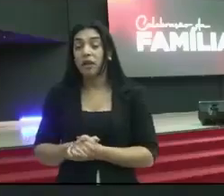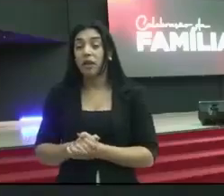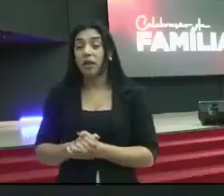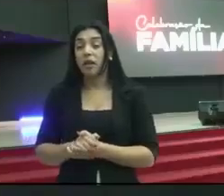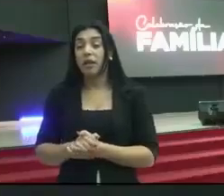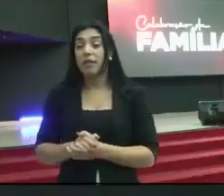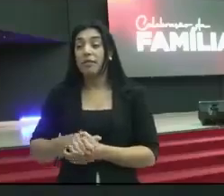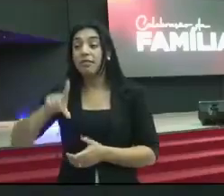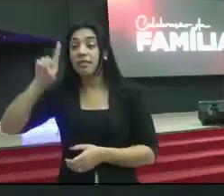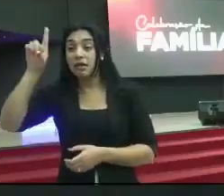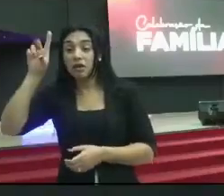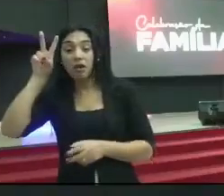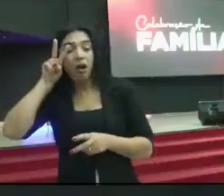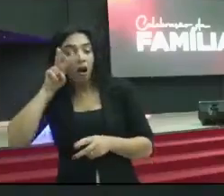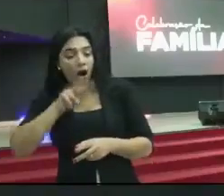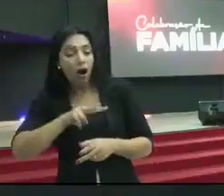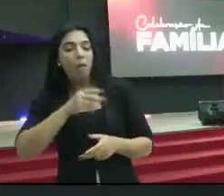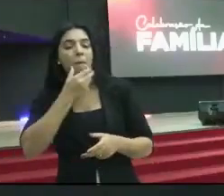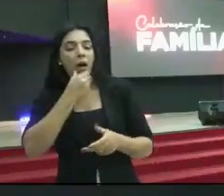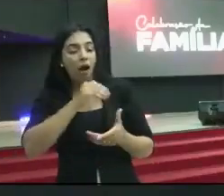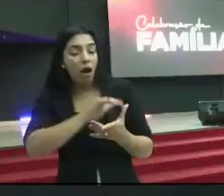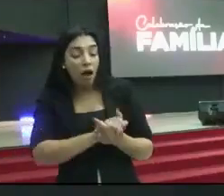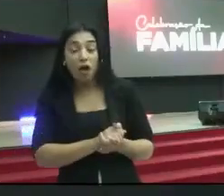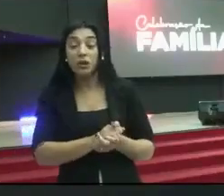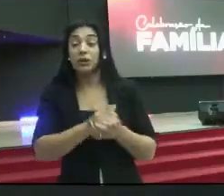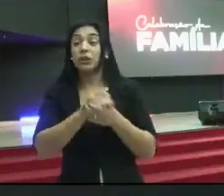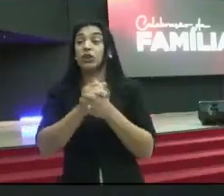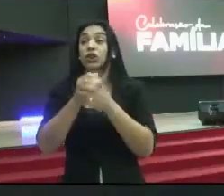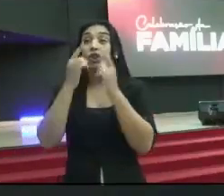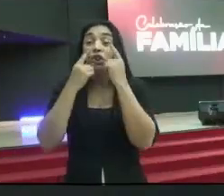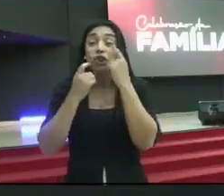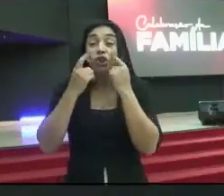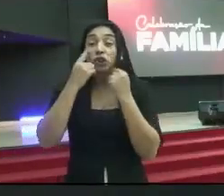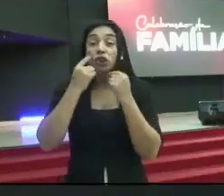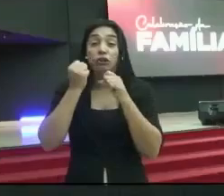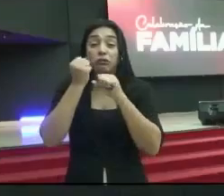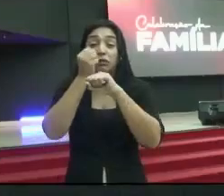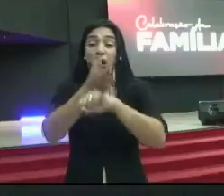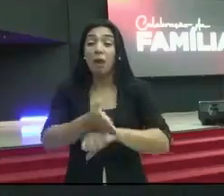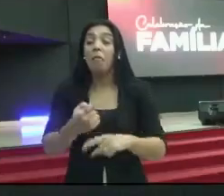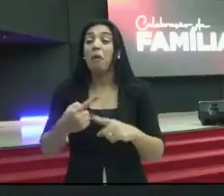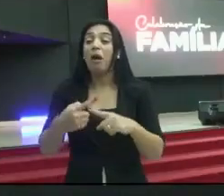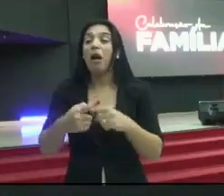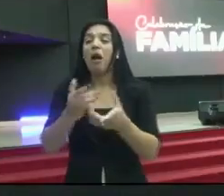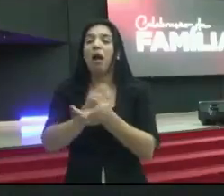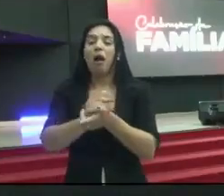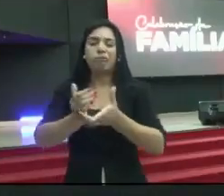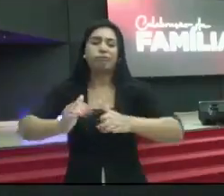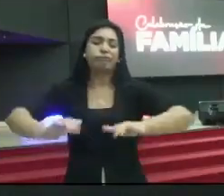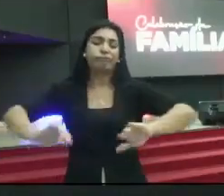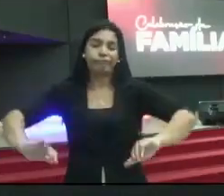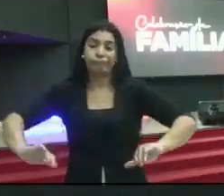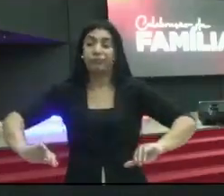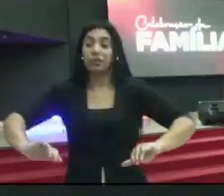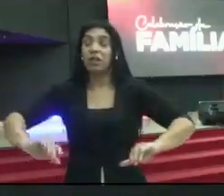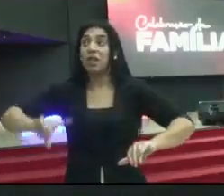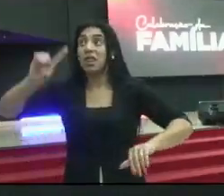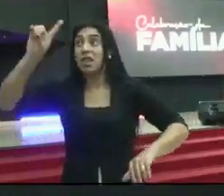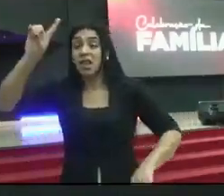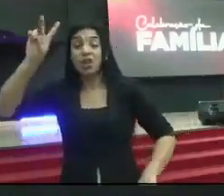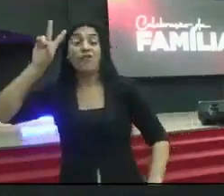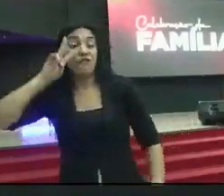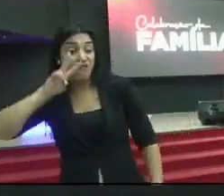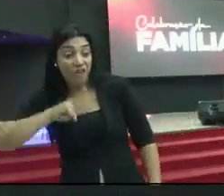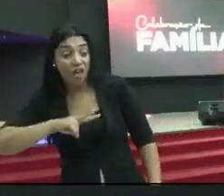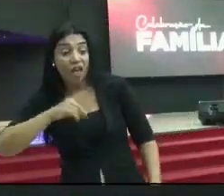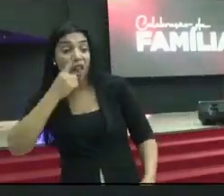Deus enxerga esse marido que chora na madrugada porque o seu casamento ruiu. Deus enxerga